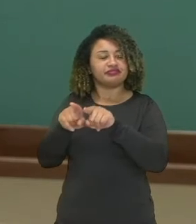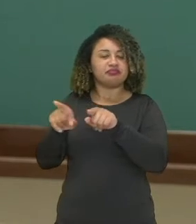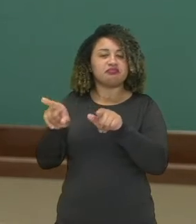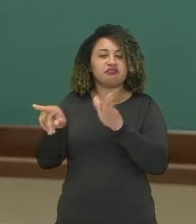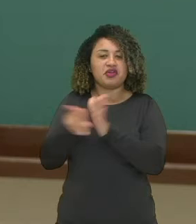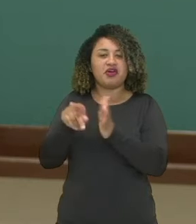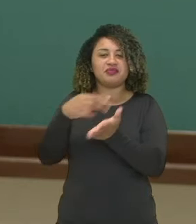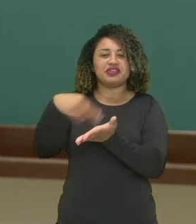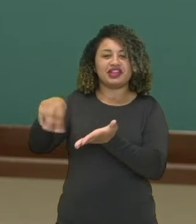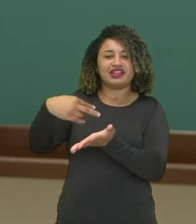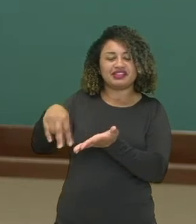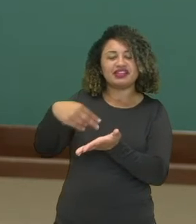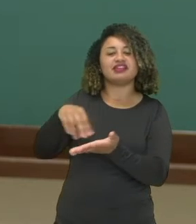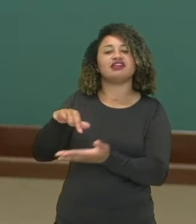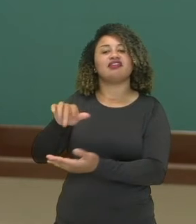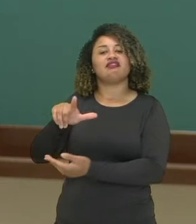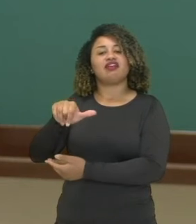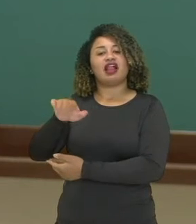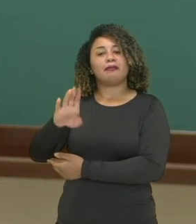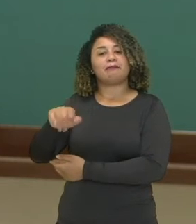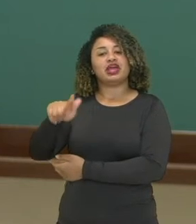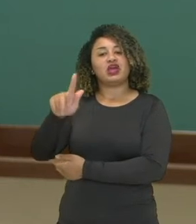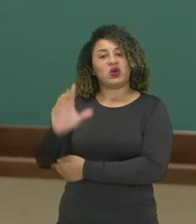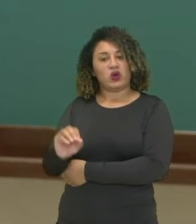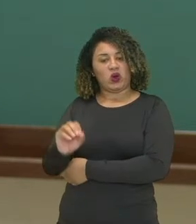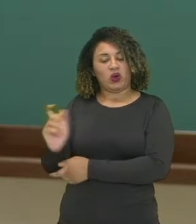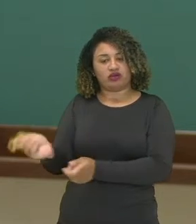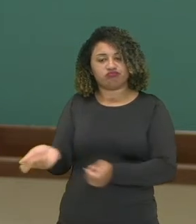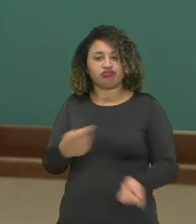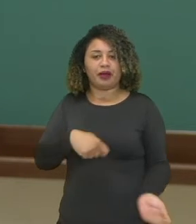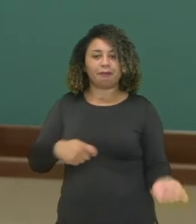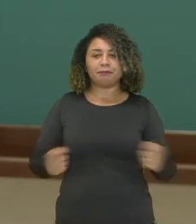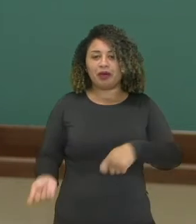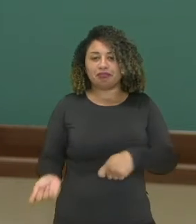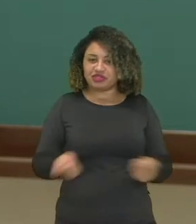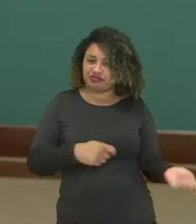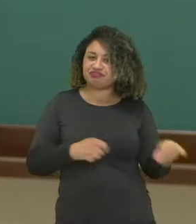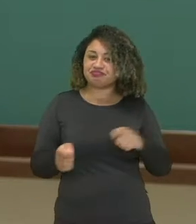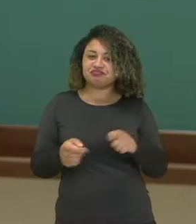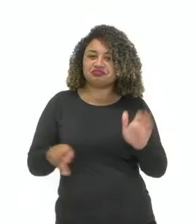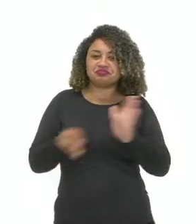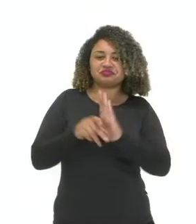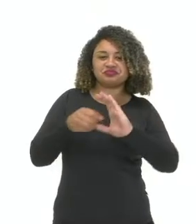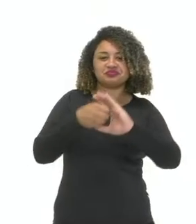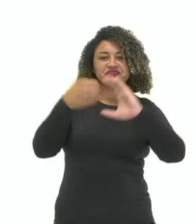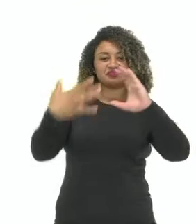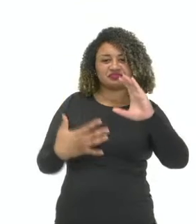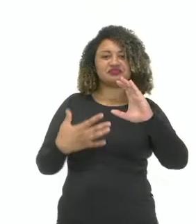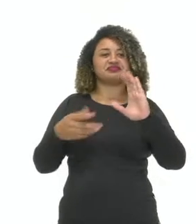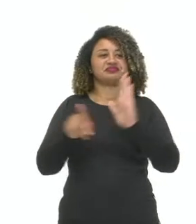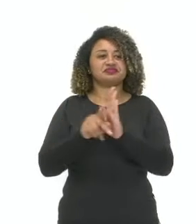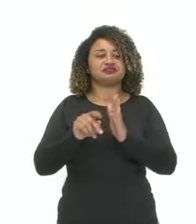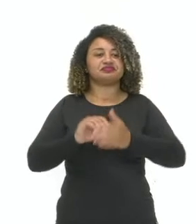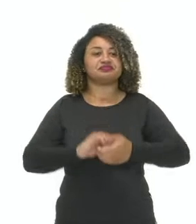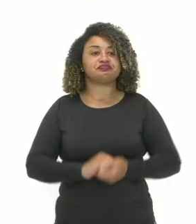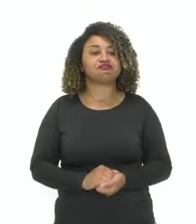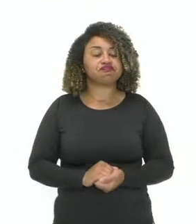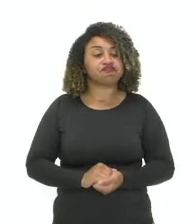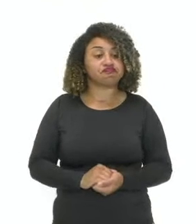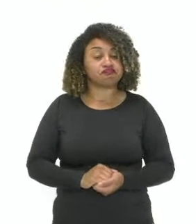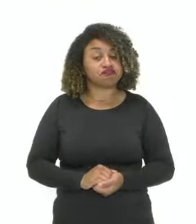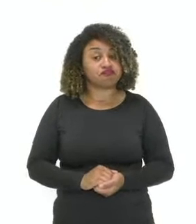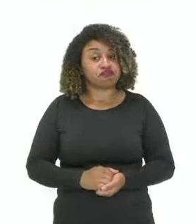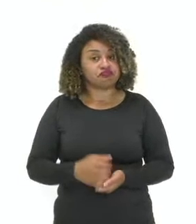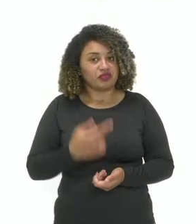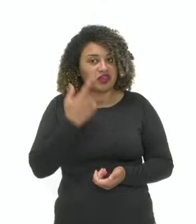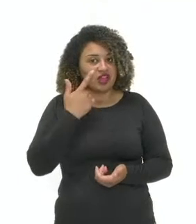flamenco, do baile flamenco, do vestuário, certo? Bueno, en la Plaza de España hay